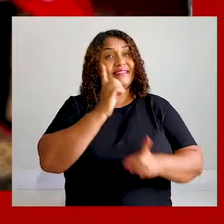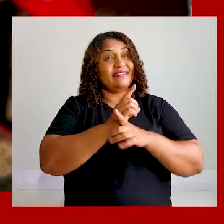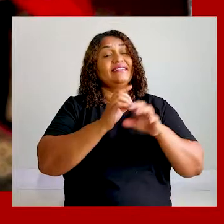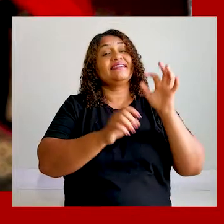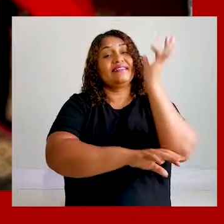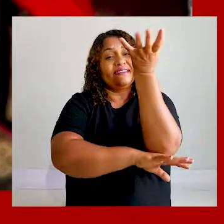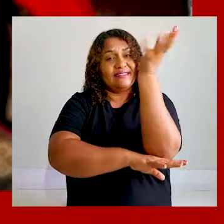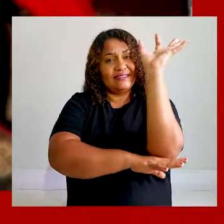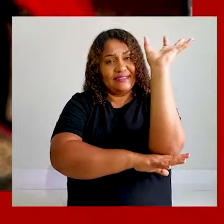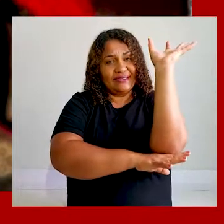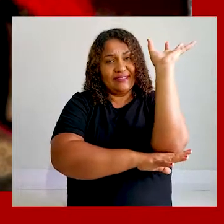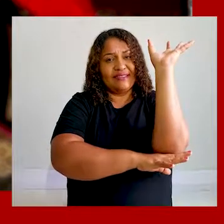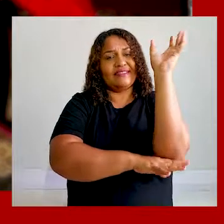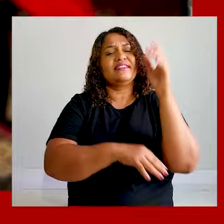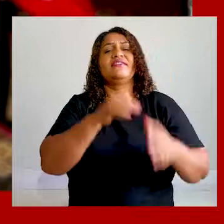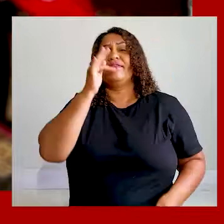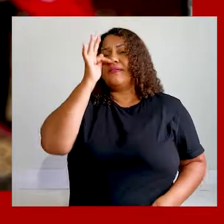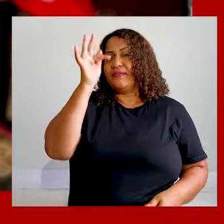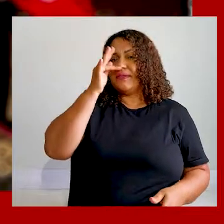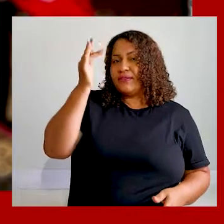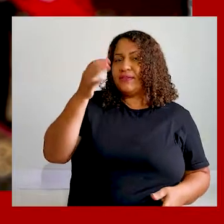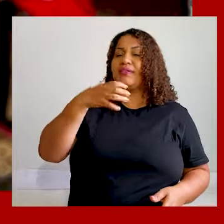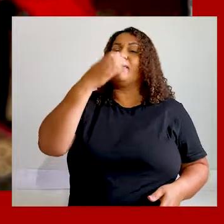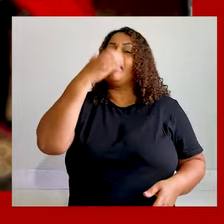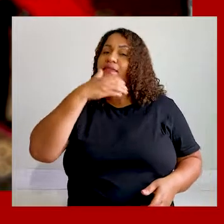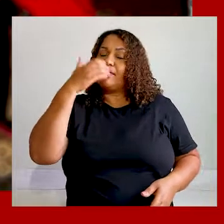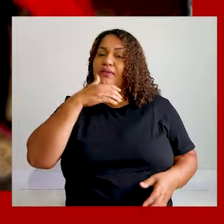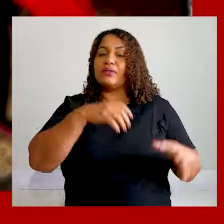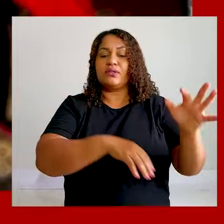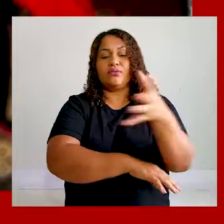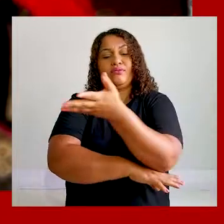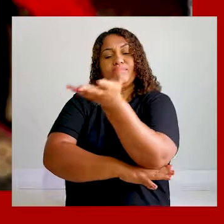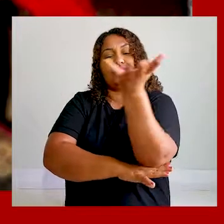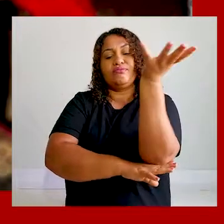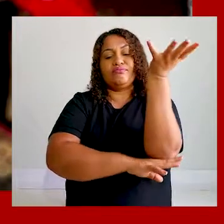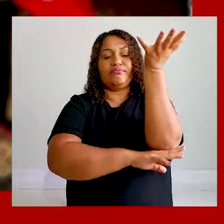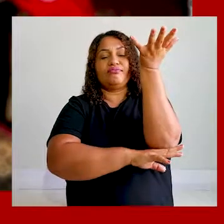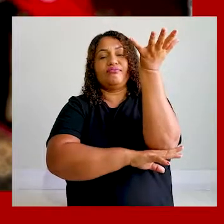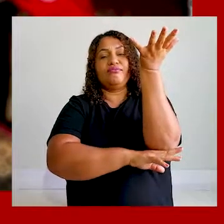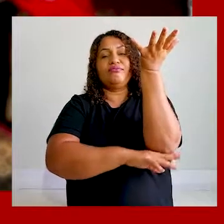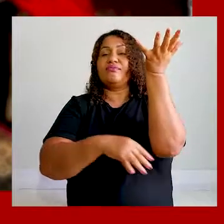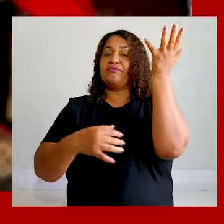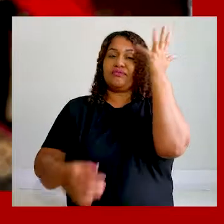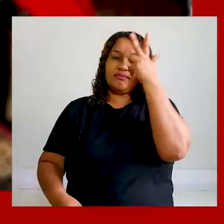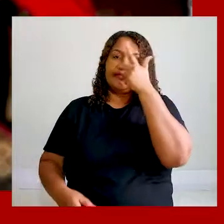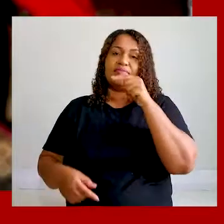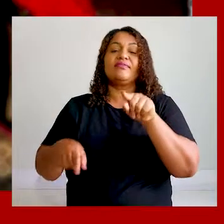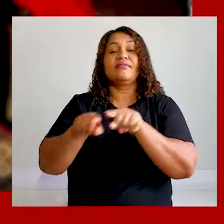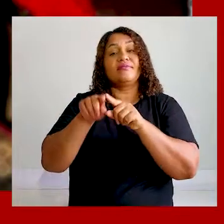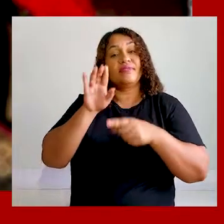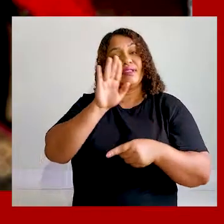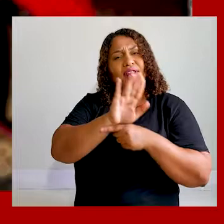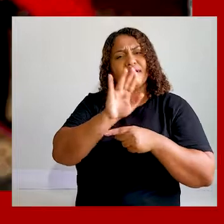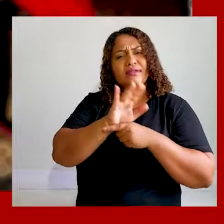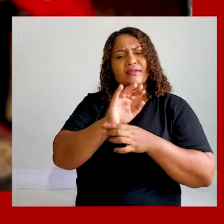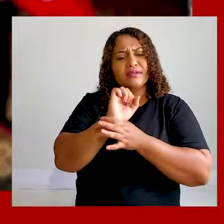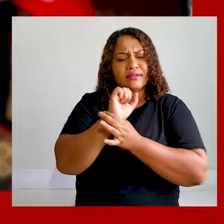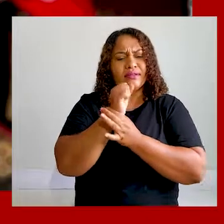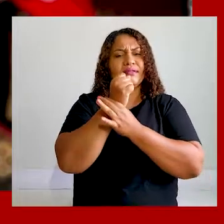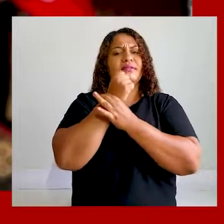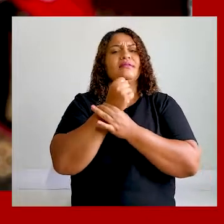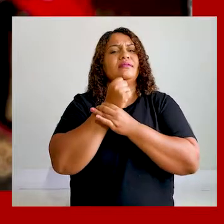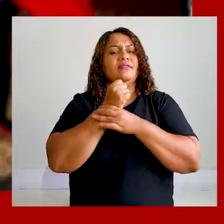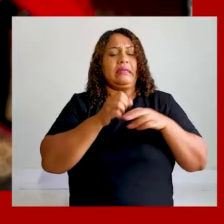as árvores, além das flores, frutos, sombra e beleza, ajudam a segurar